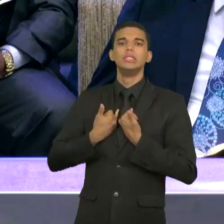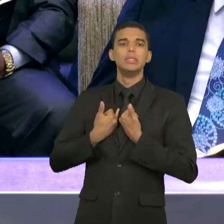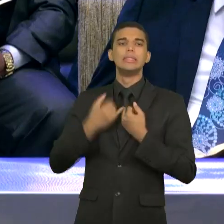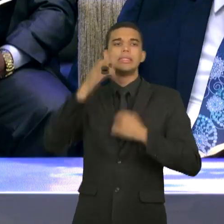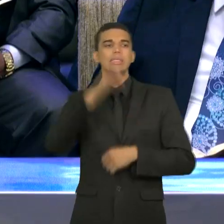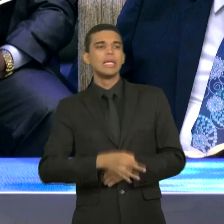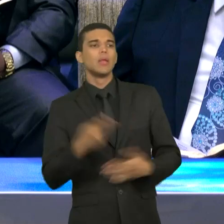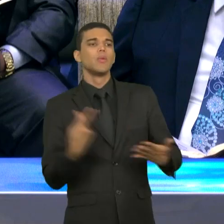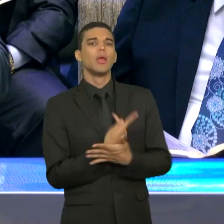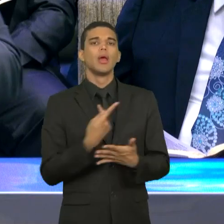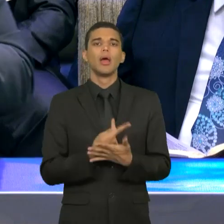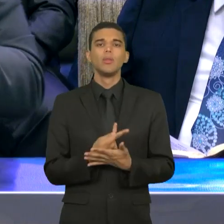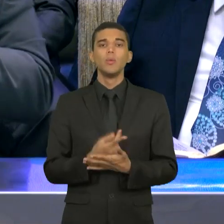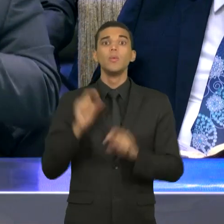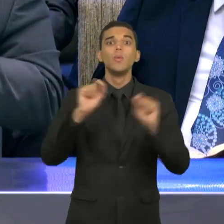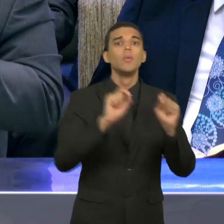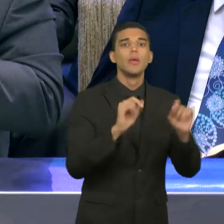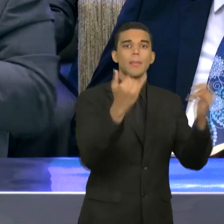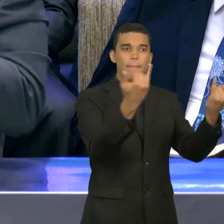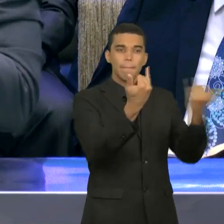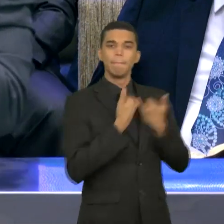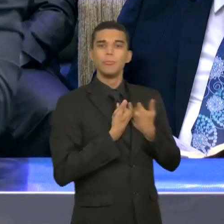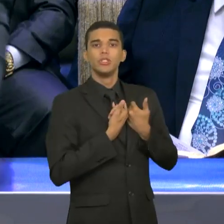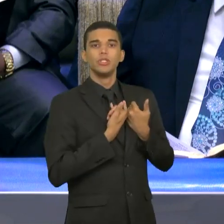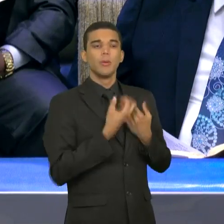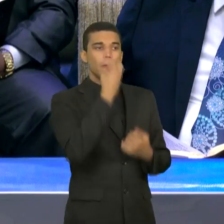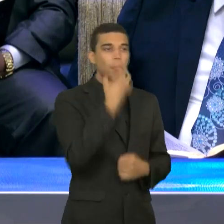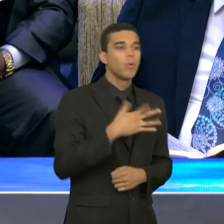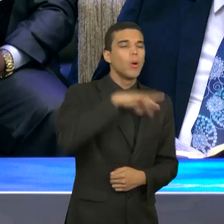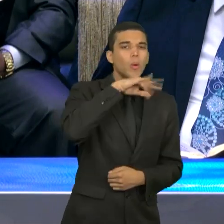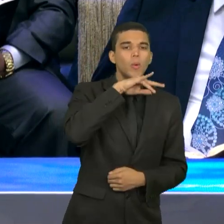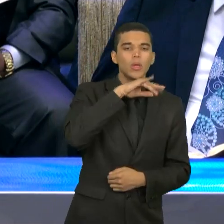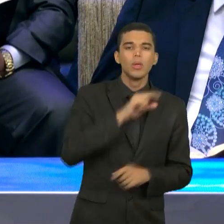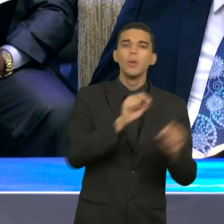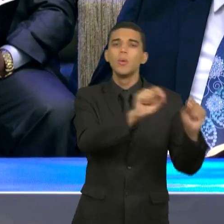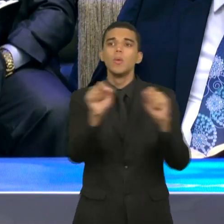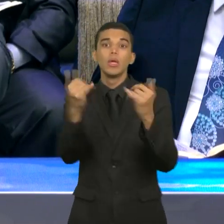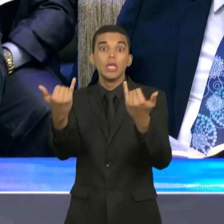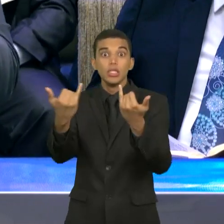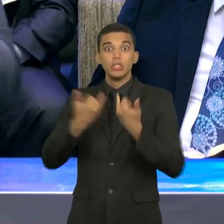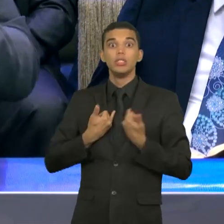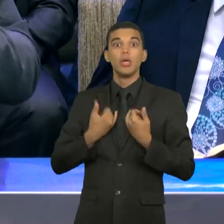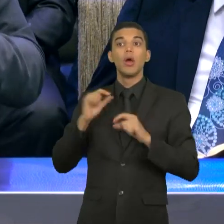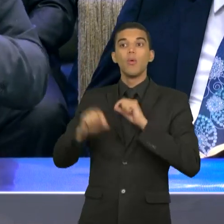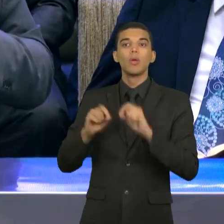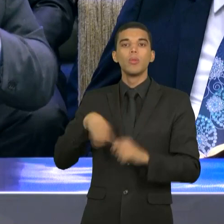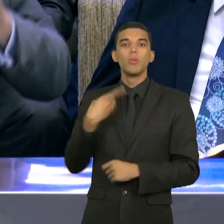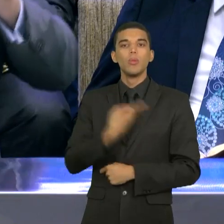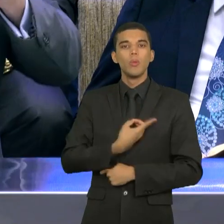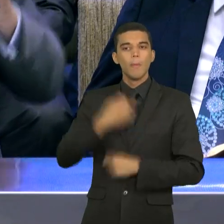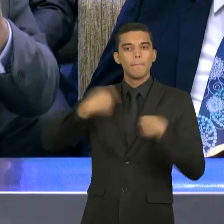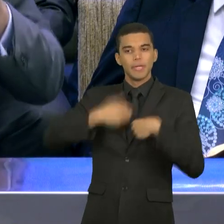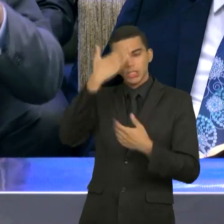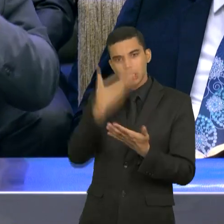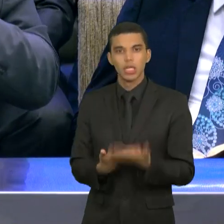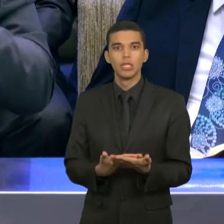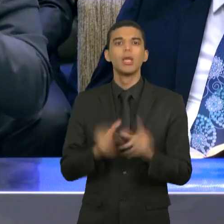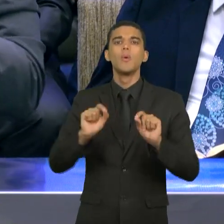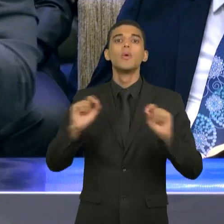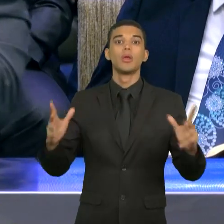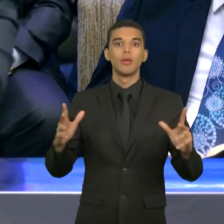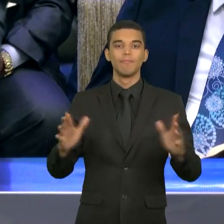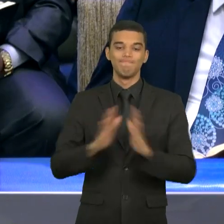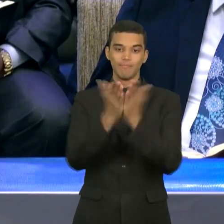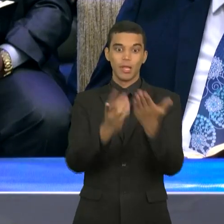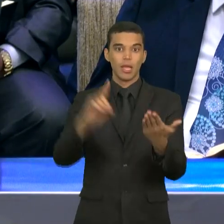quem é que disse para nós O que é bom e o que é ruim quem é que diz para nós as bases o fundamento dos princípios Morais